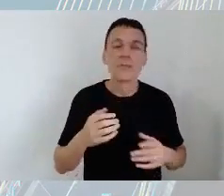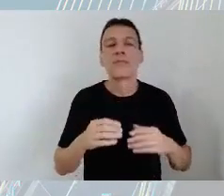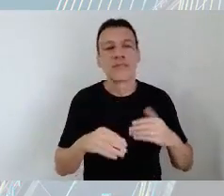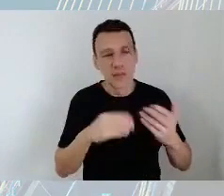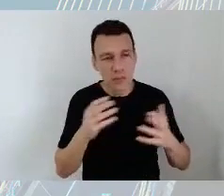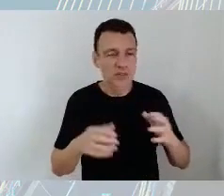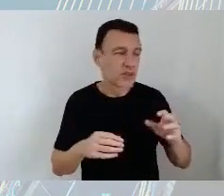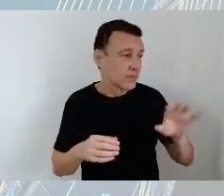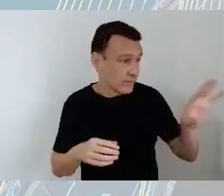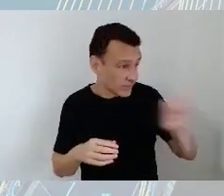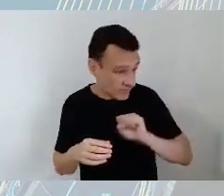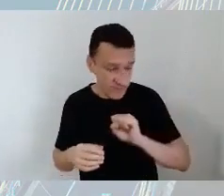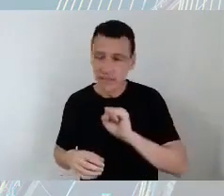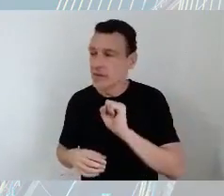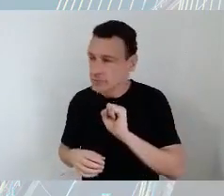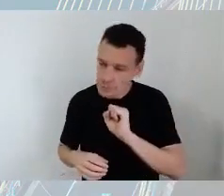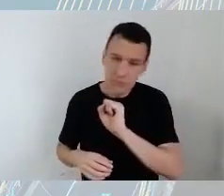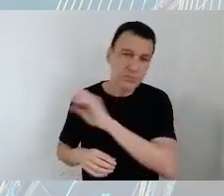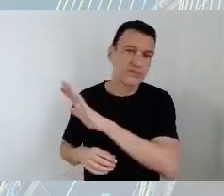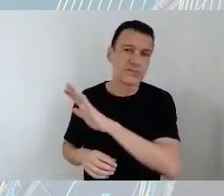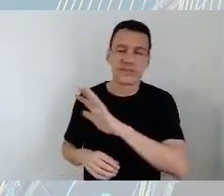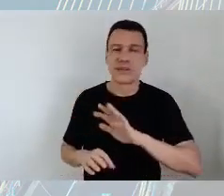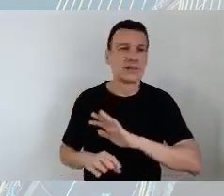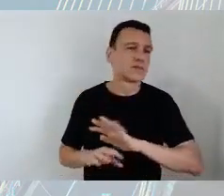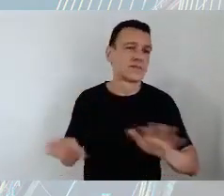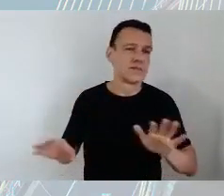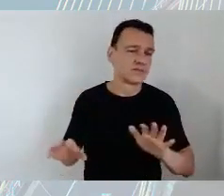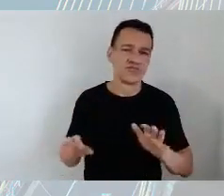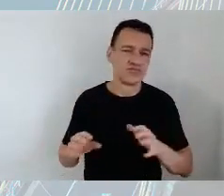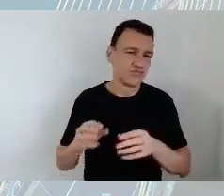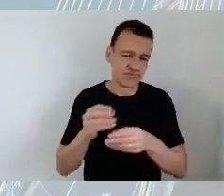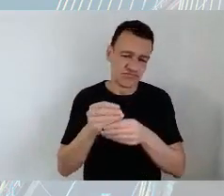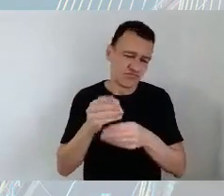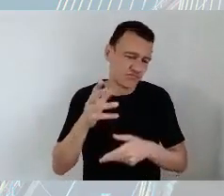como seria uma mensagem, uma requisição normal. Tá?